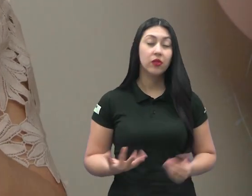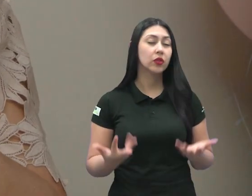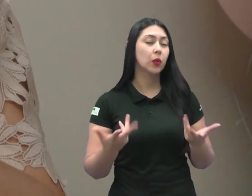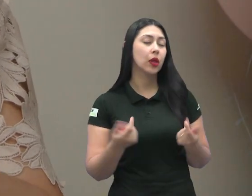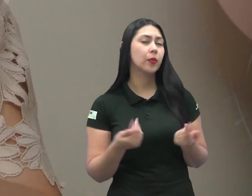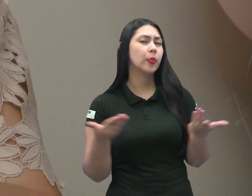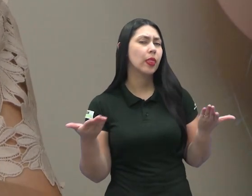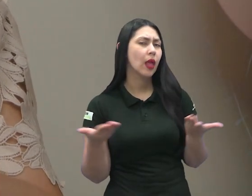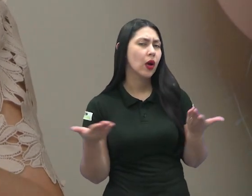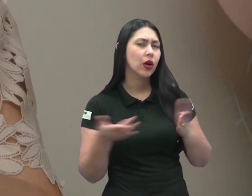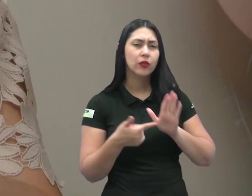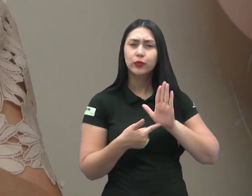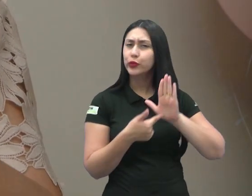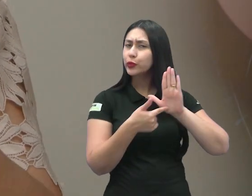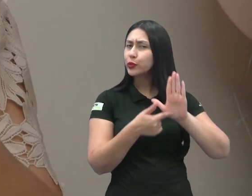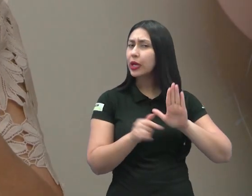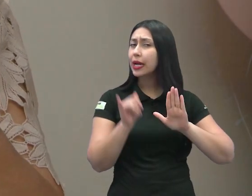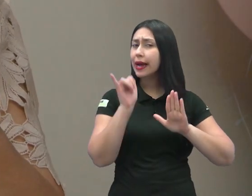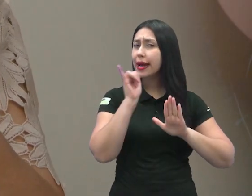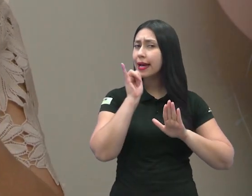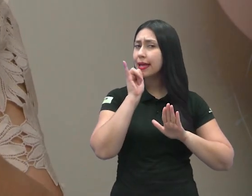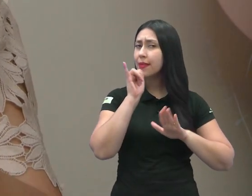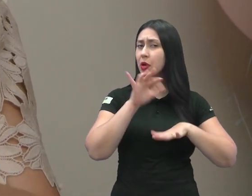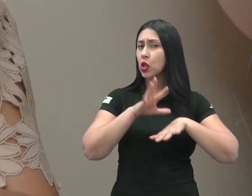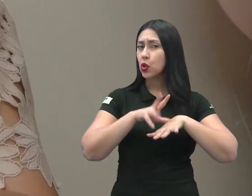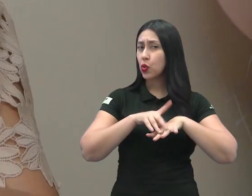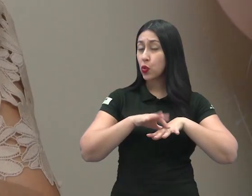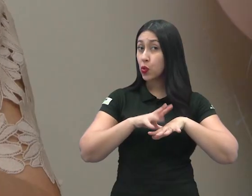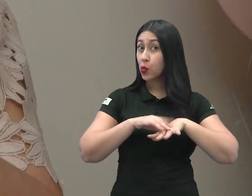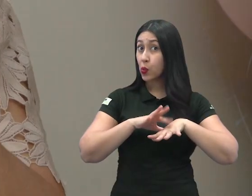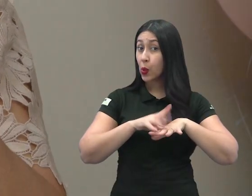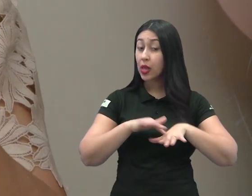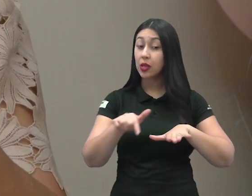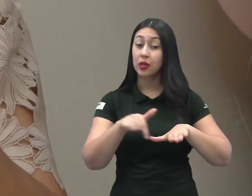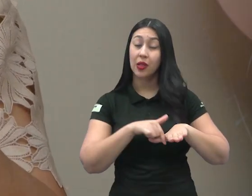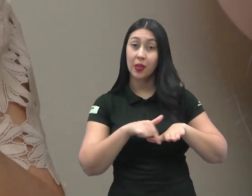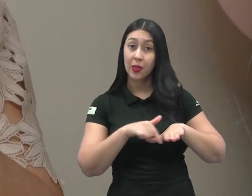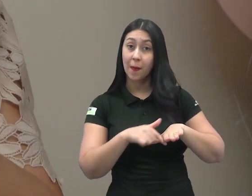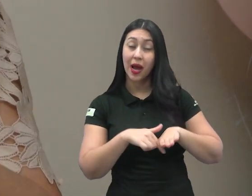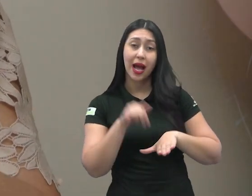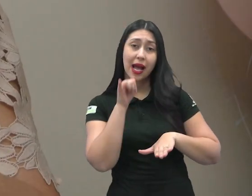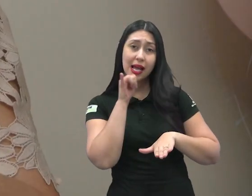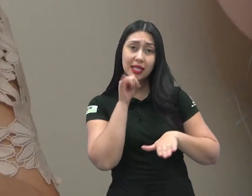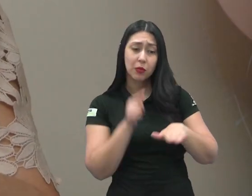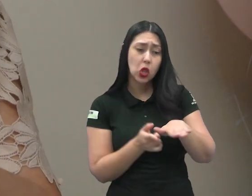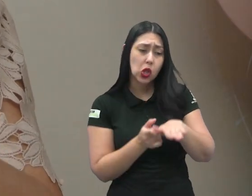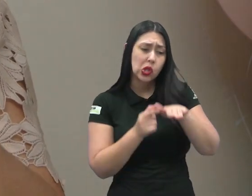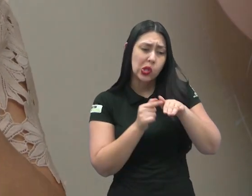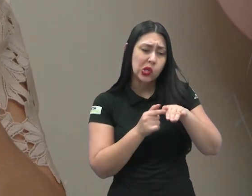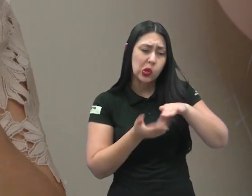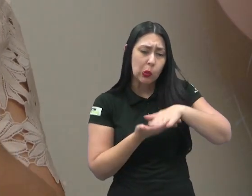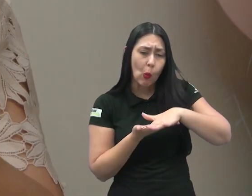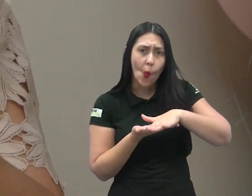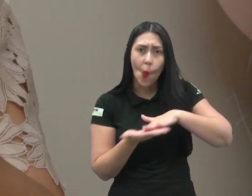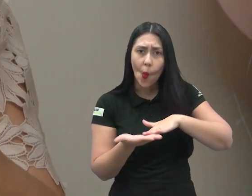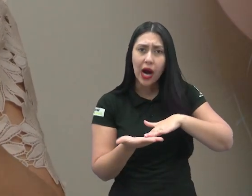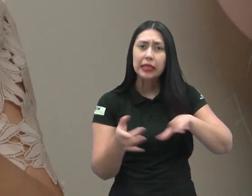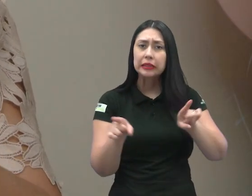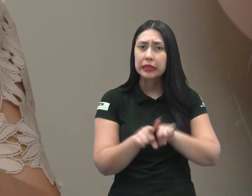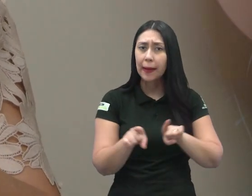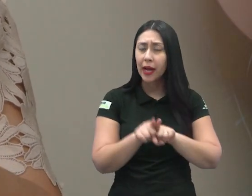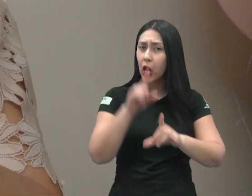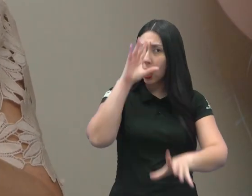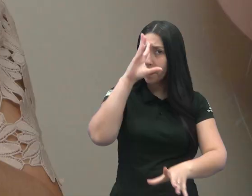conhecer alguns exemplos de doenças relacionadas aos pés, como joanete, pé chato, e entender